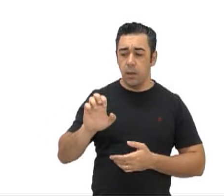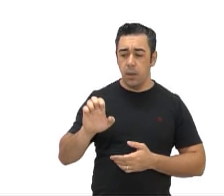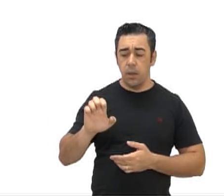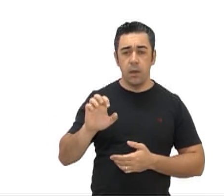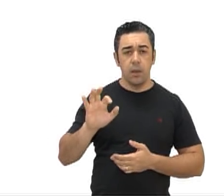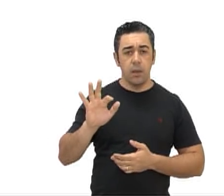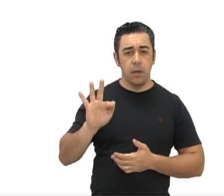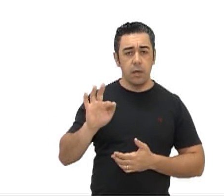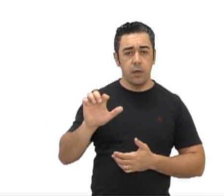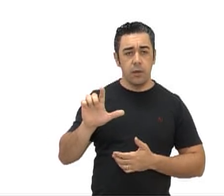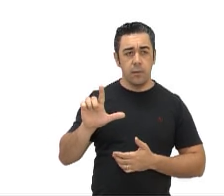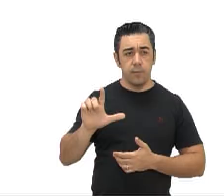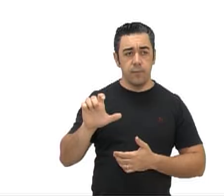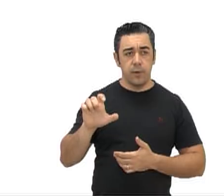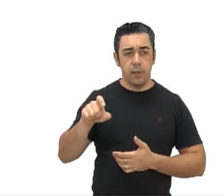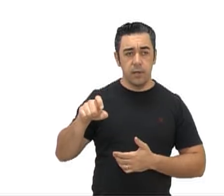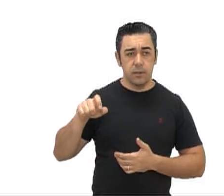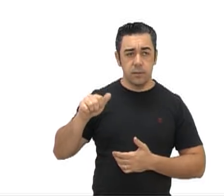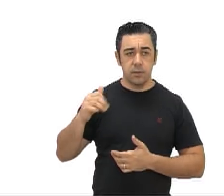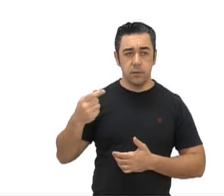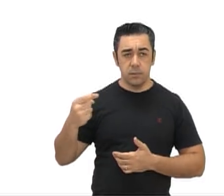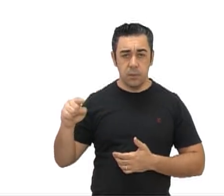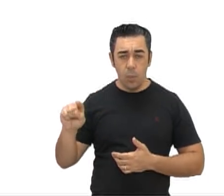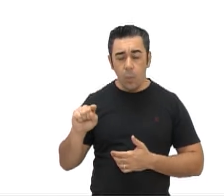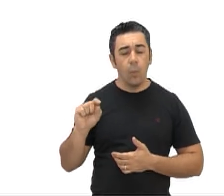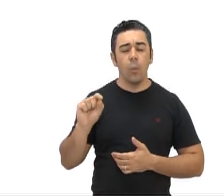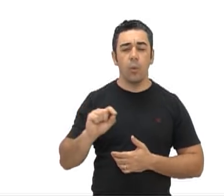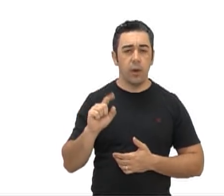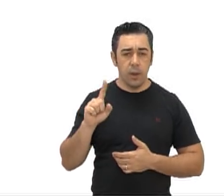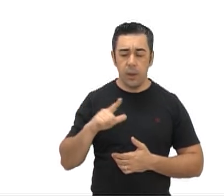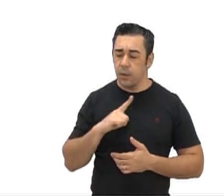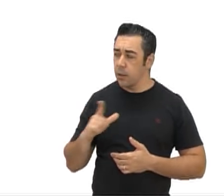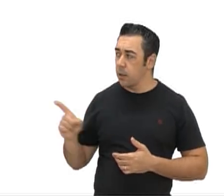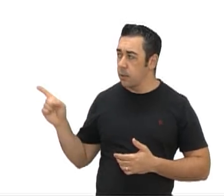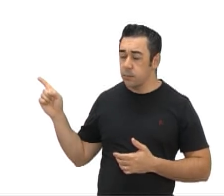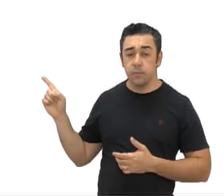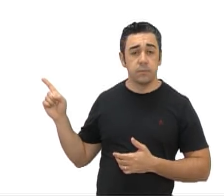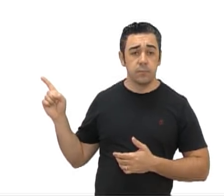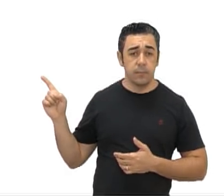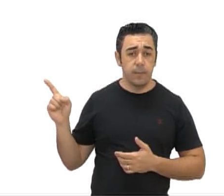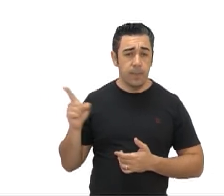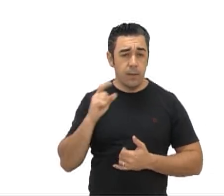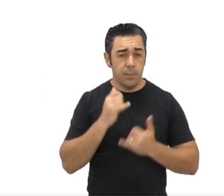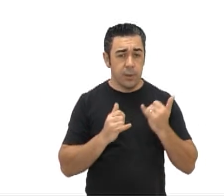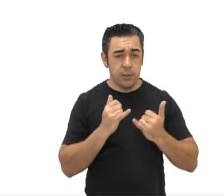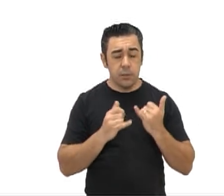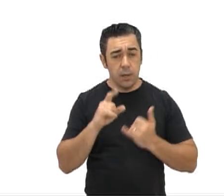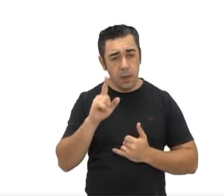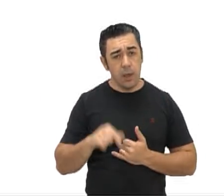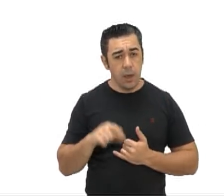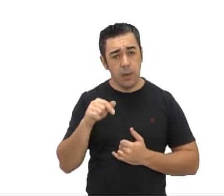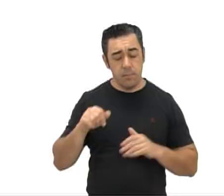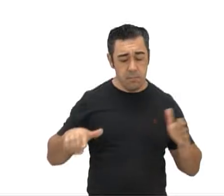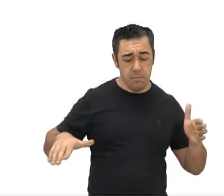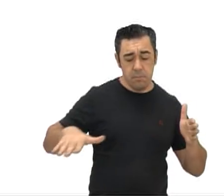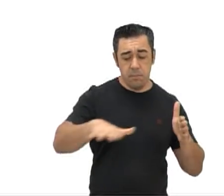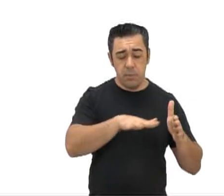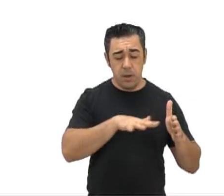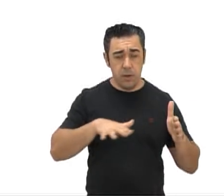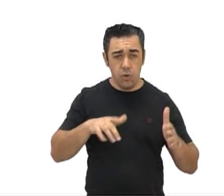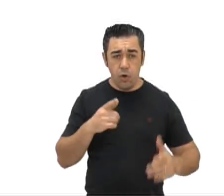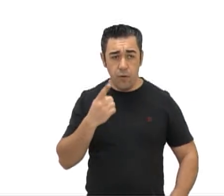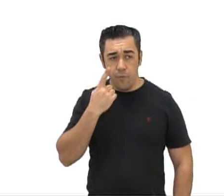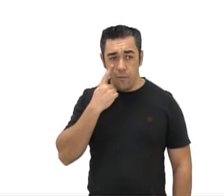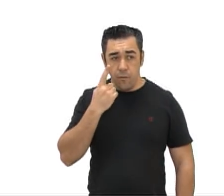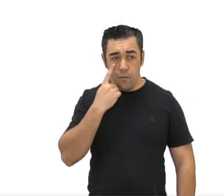eixo de reflexão, ou ainda que as figuras são simétricas, esse é a simetria no plano. Veja